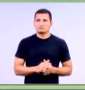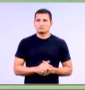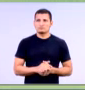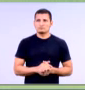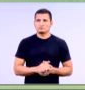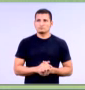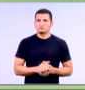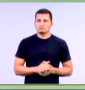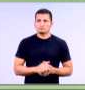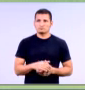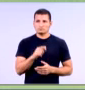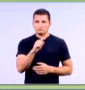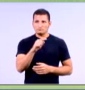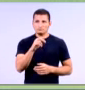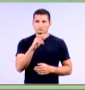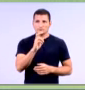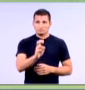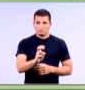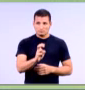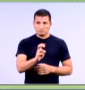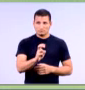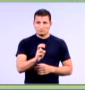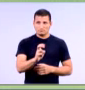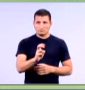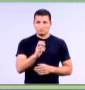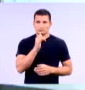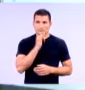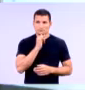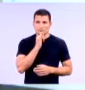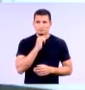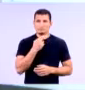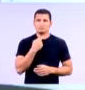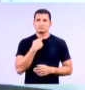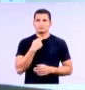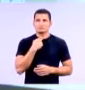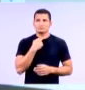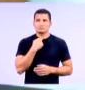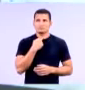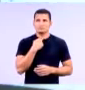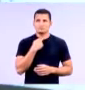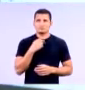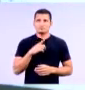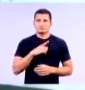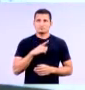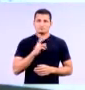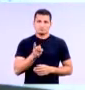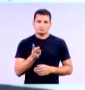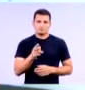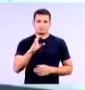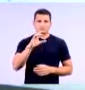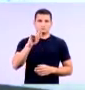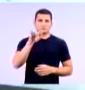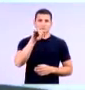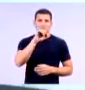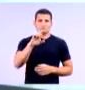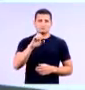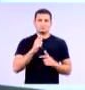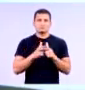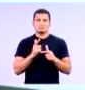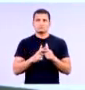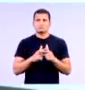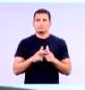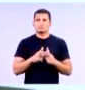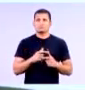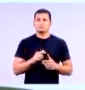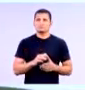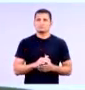Então, esse meu quinto tipo, esse meu quinto exemplo, não pode existir na mesma classe, né? Por quê?